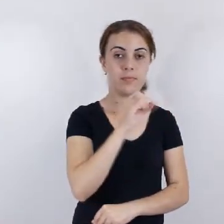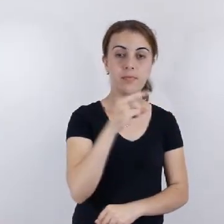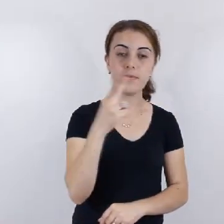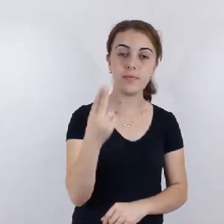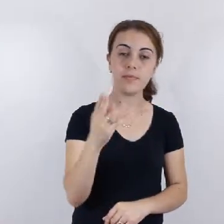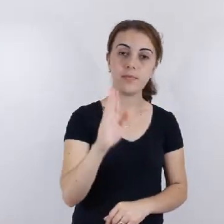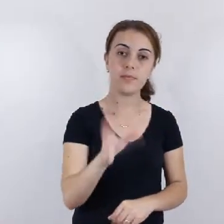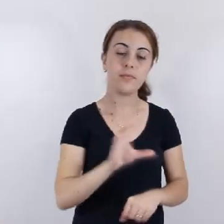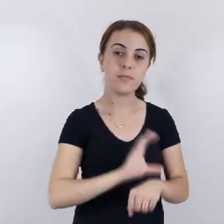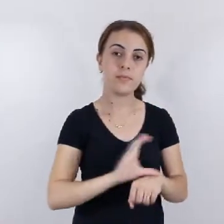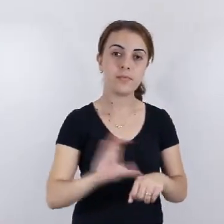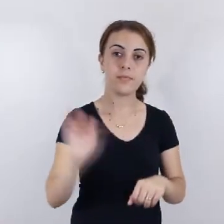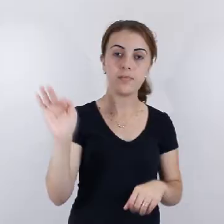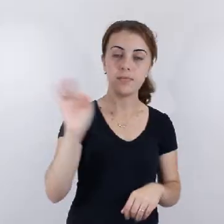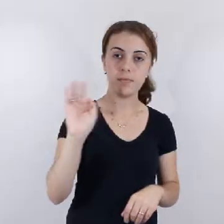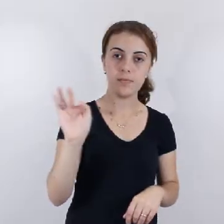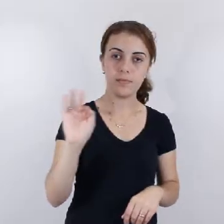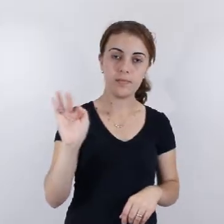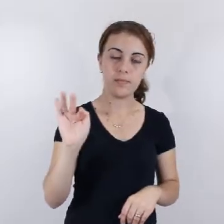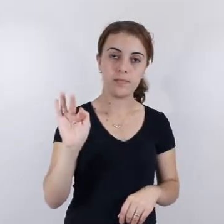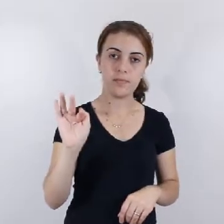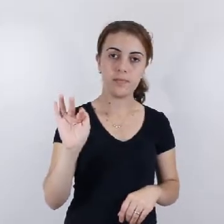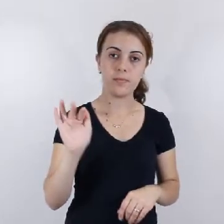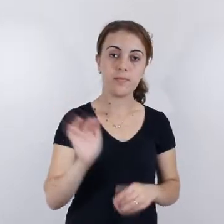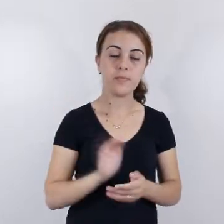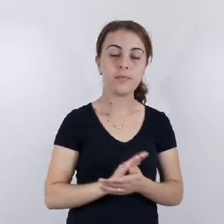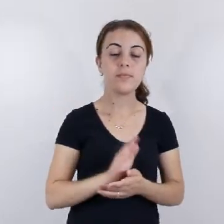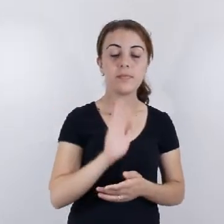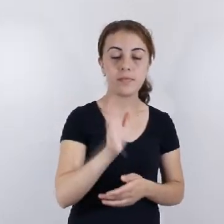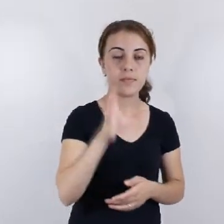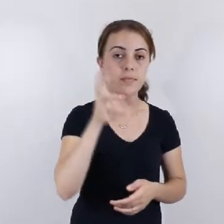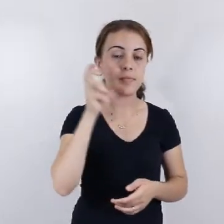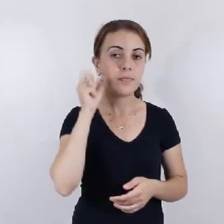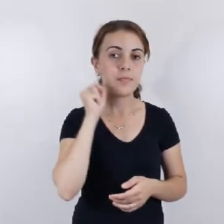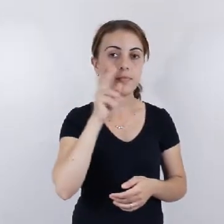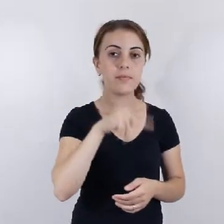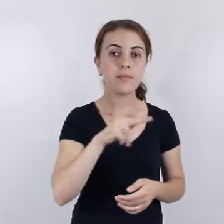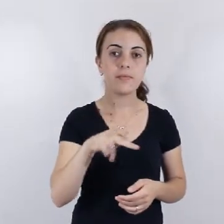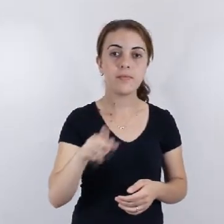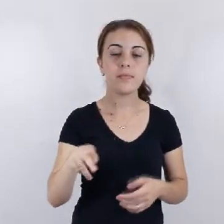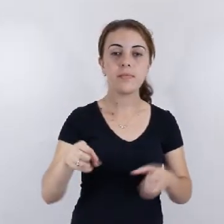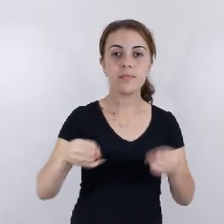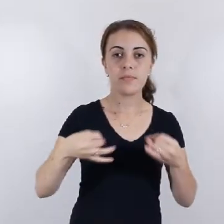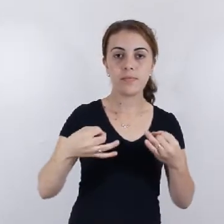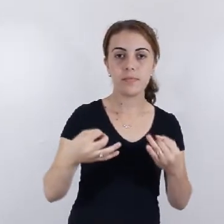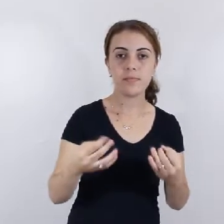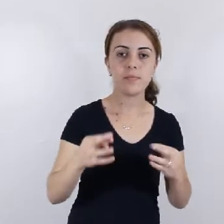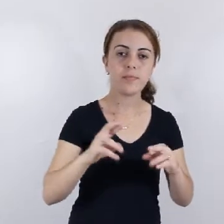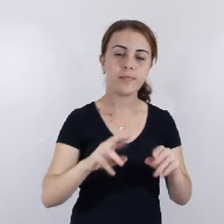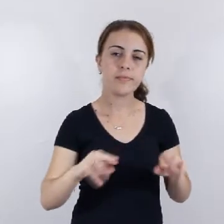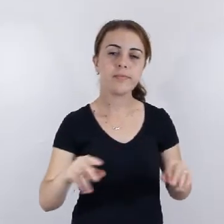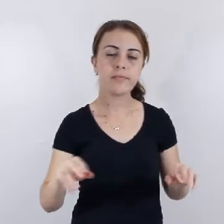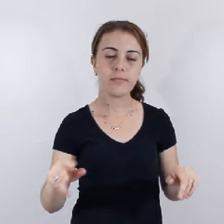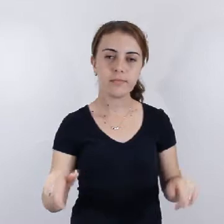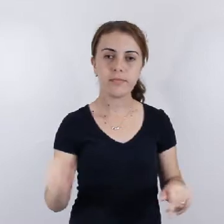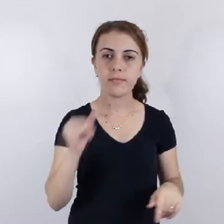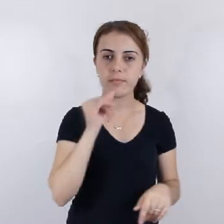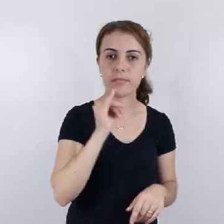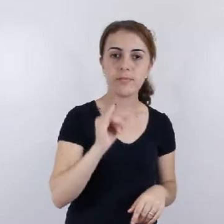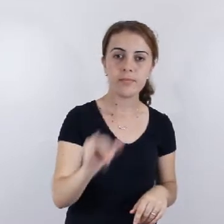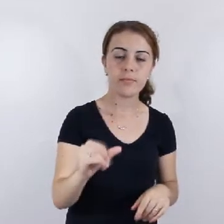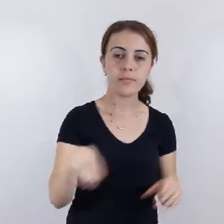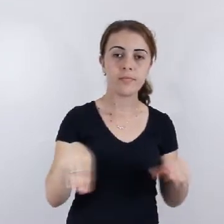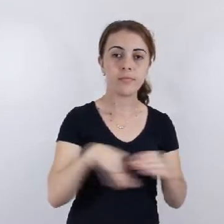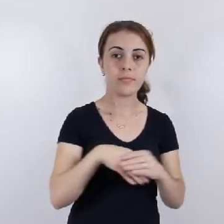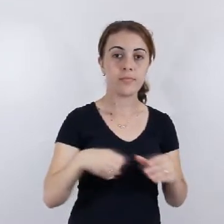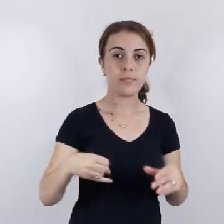você é aluno do ensino médio, se preparando para a faculdade, ou se você já está cursando o Cálculo 1, com certeza já ouviu seu professor